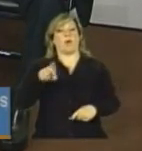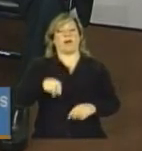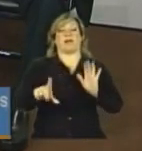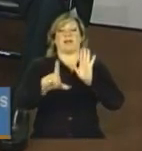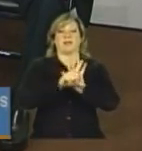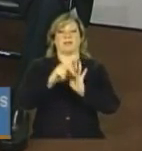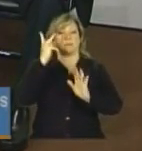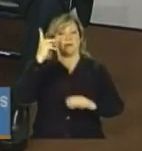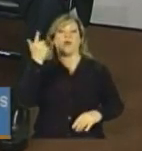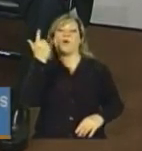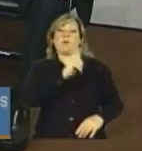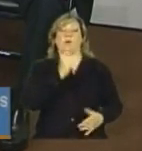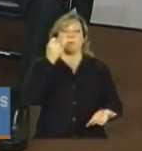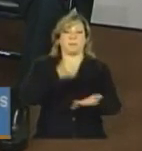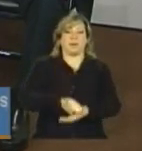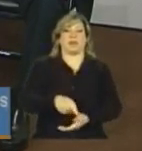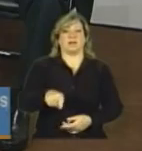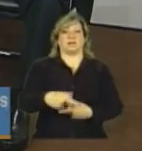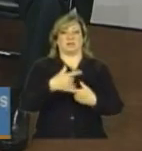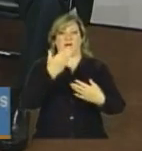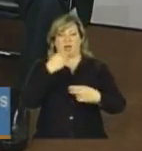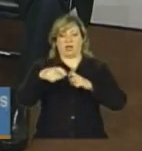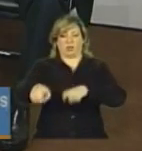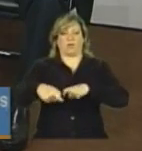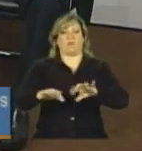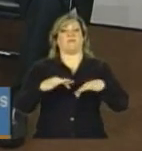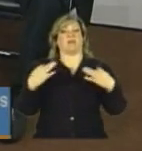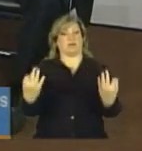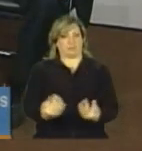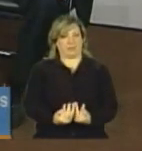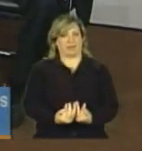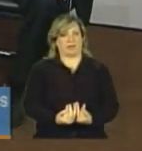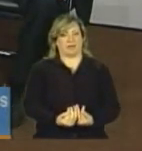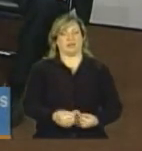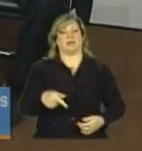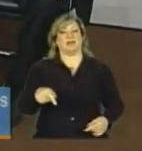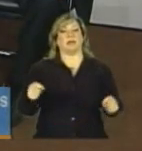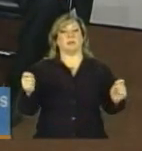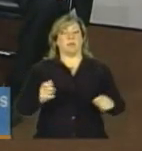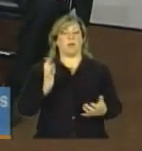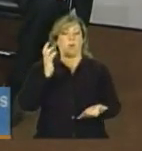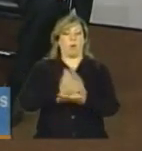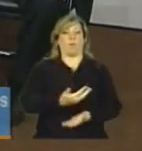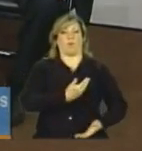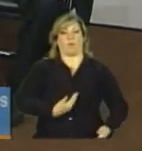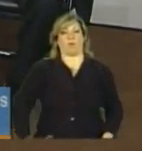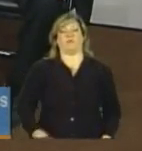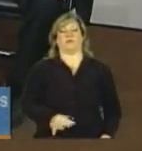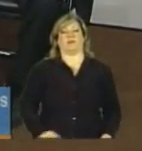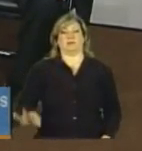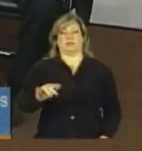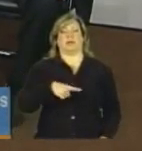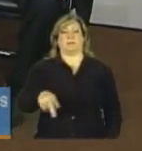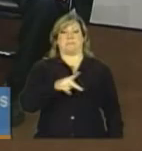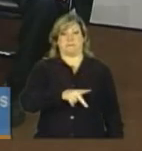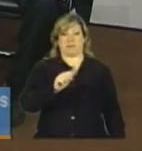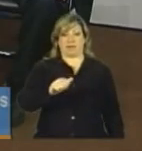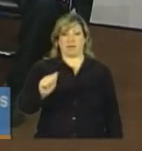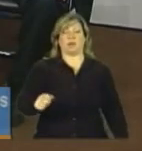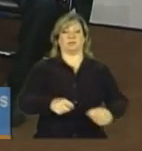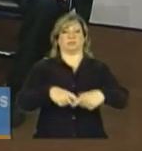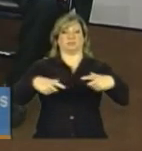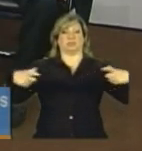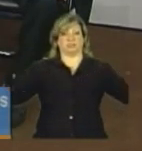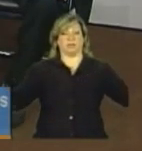agricultura familiar, assim como o PINAI, né, foi já uma expansão do poder de compras, que a gente tá falando do conceito do PA, né,